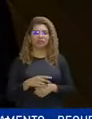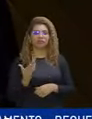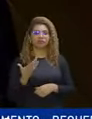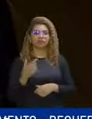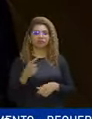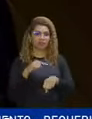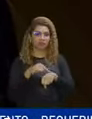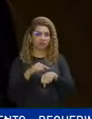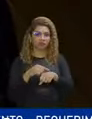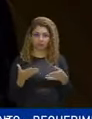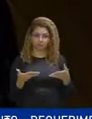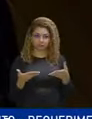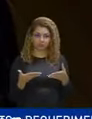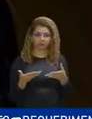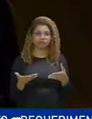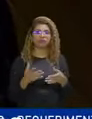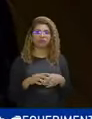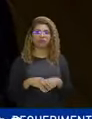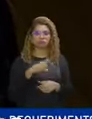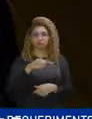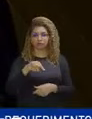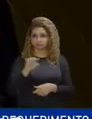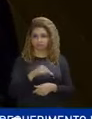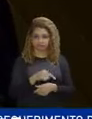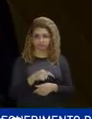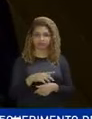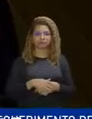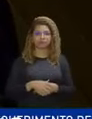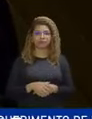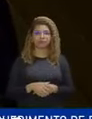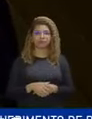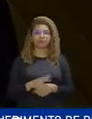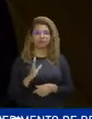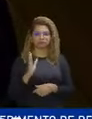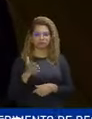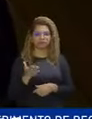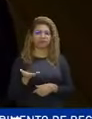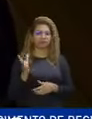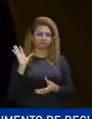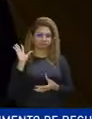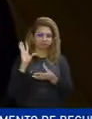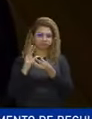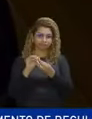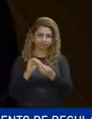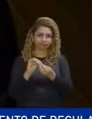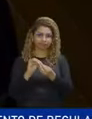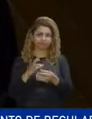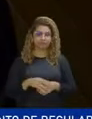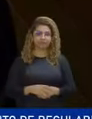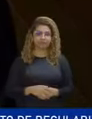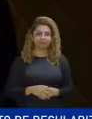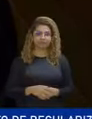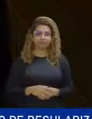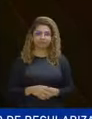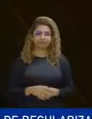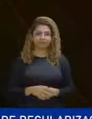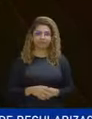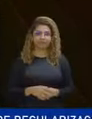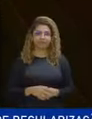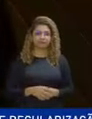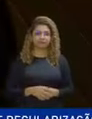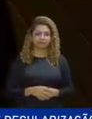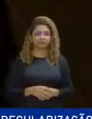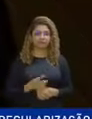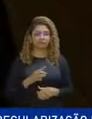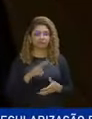imediata suspensão dos efeitos do julgado acima mencionado. Aqui eu cito a minha decisão. E, na hipótese dos